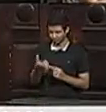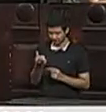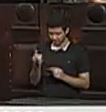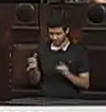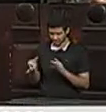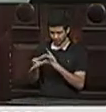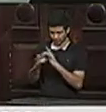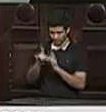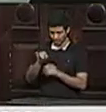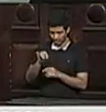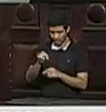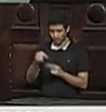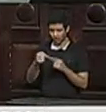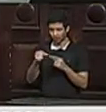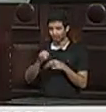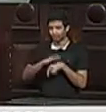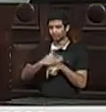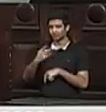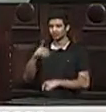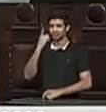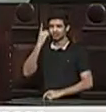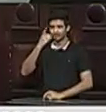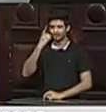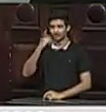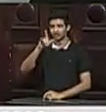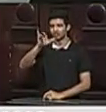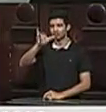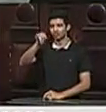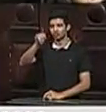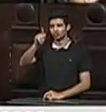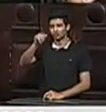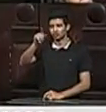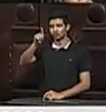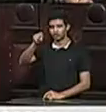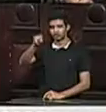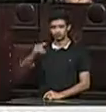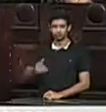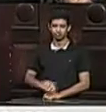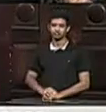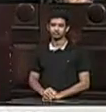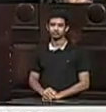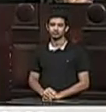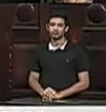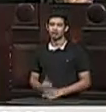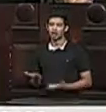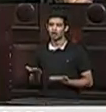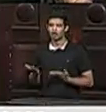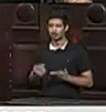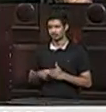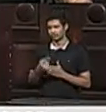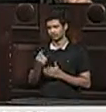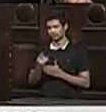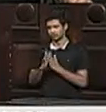De autoria do nobre deputado Luiz Paulo. Deputado, deixa o deputado Paulo Ramos terminar.